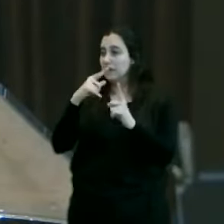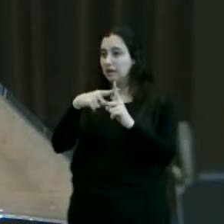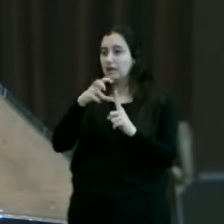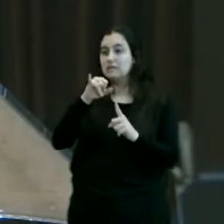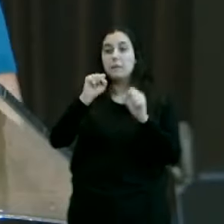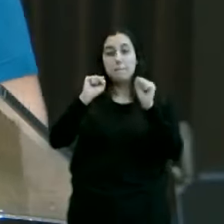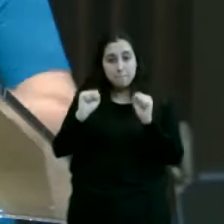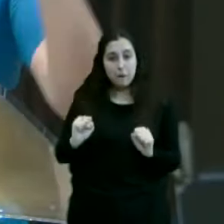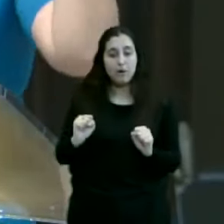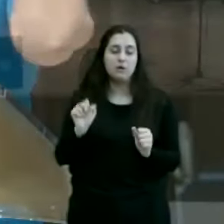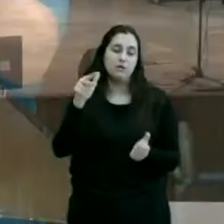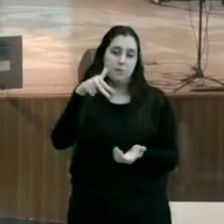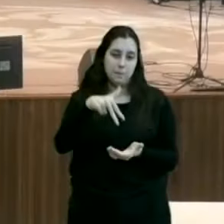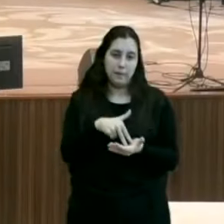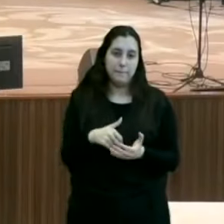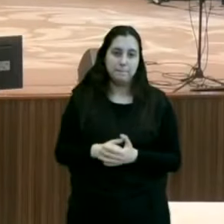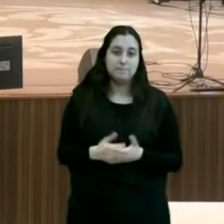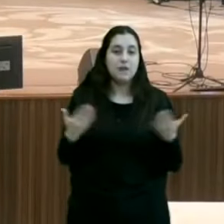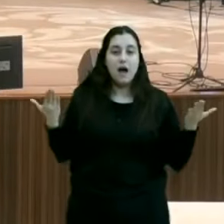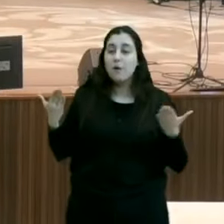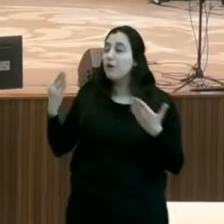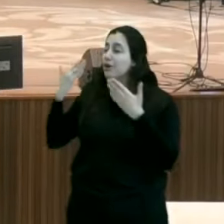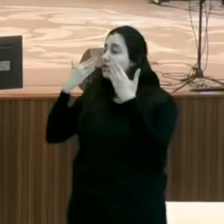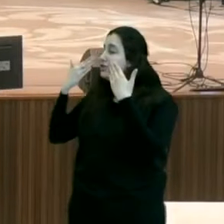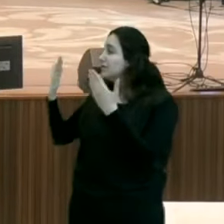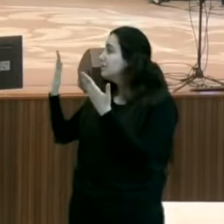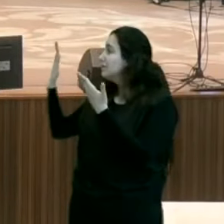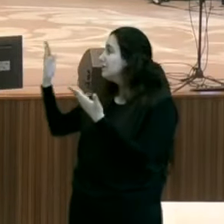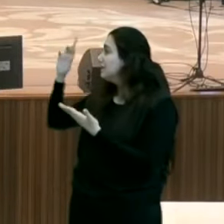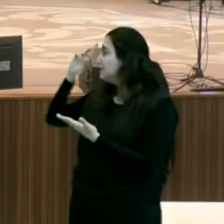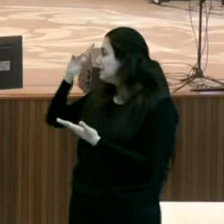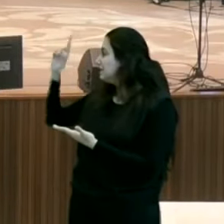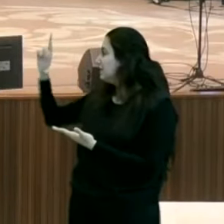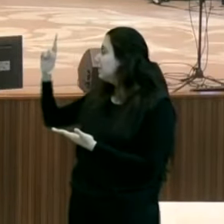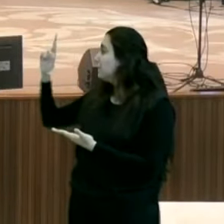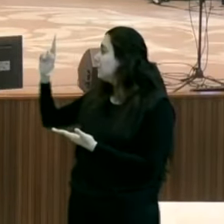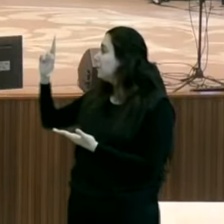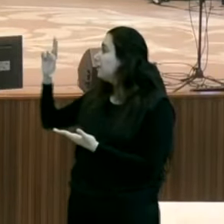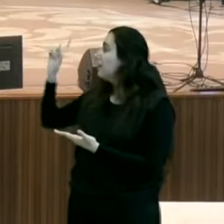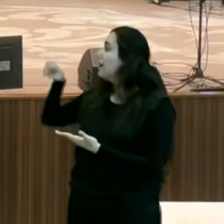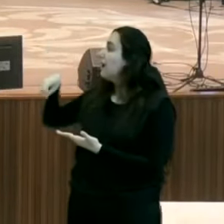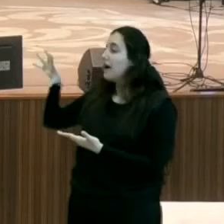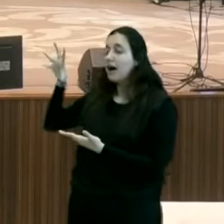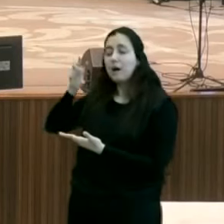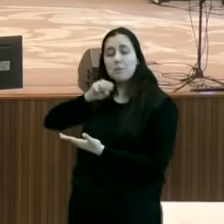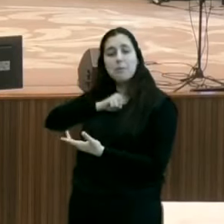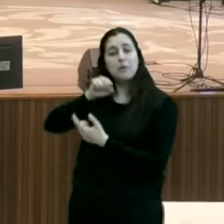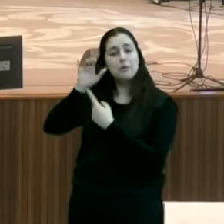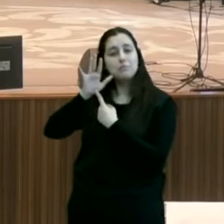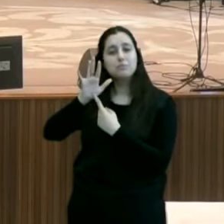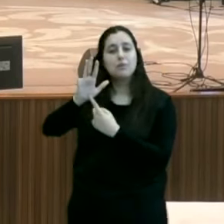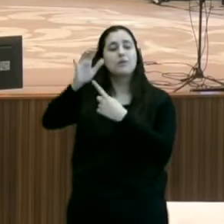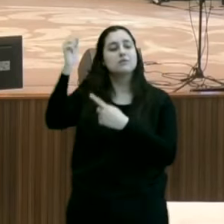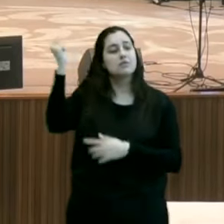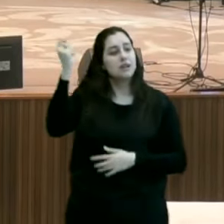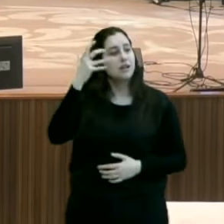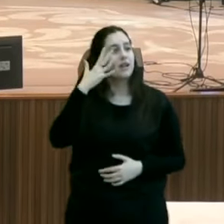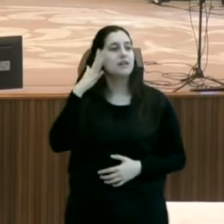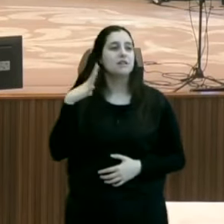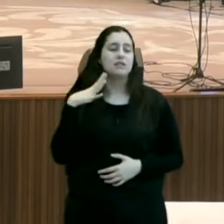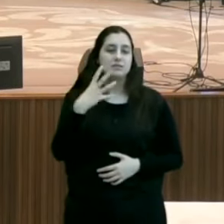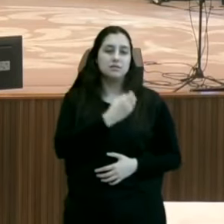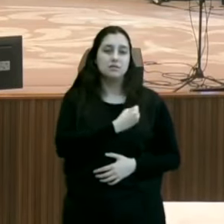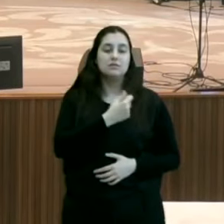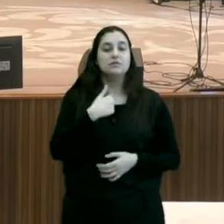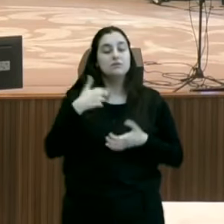pé, e aqui diante do Senhor, essa mesa que nos lembra do amor, do resgate, da graça,